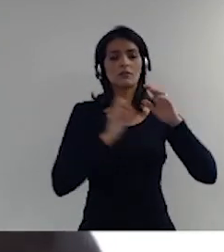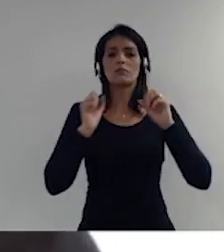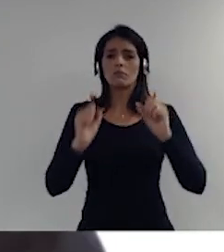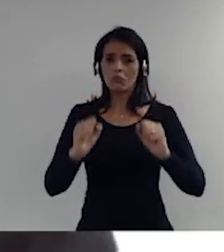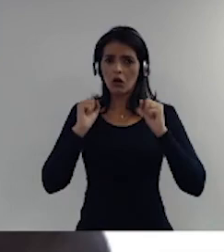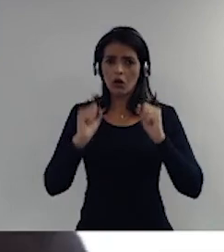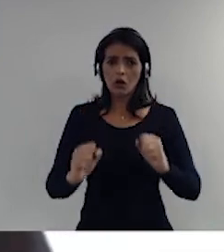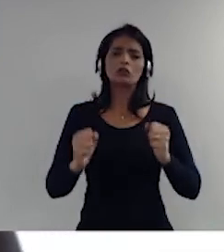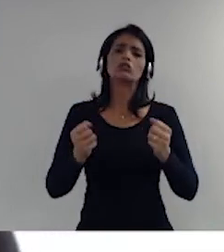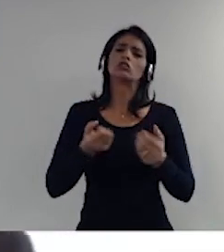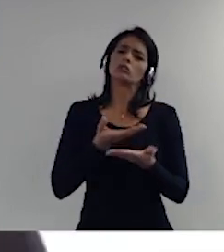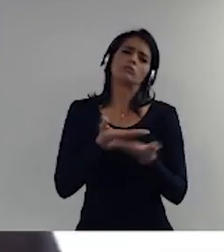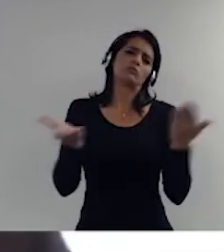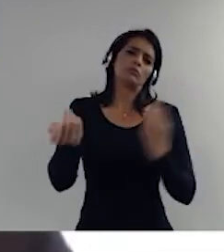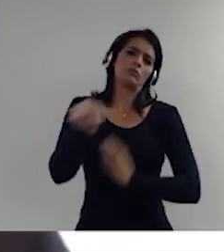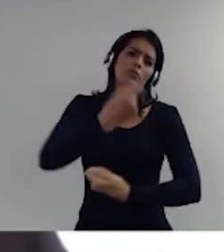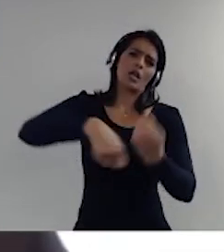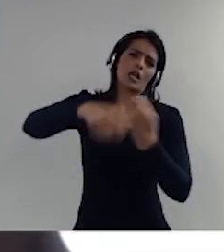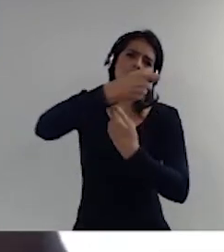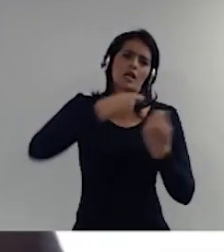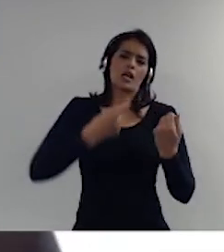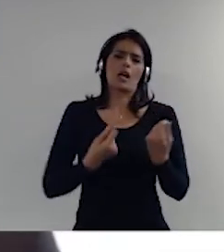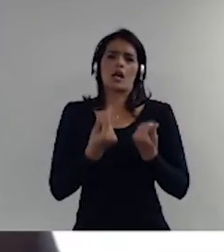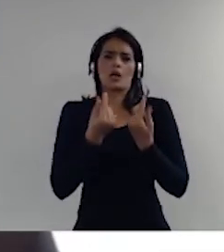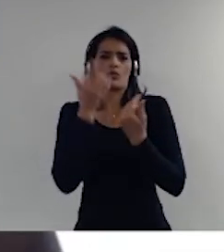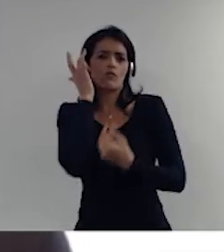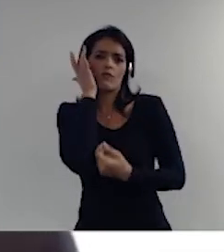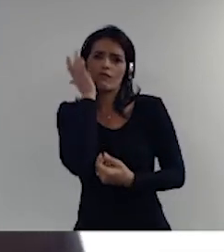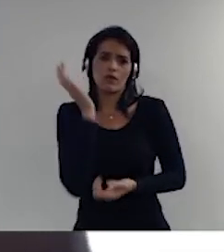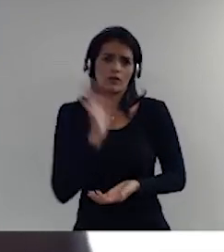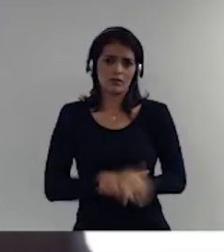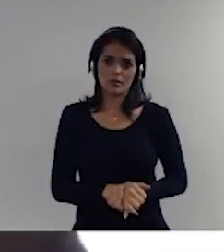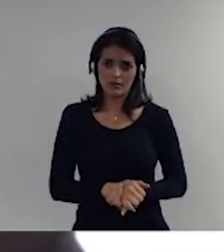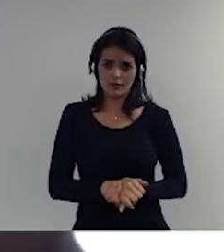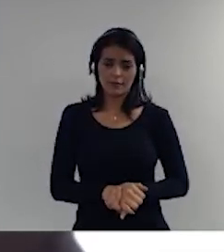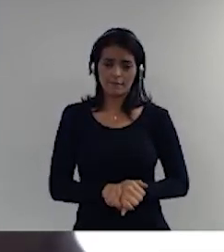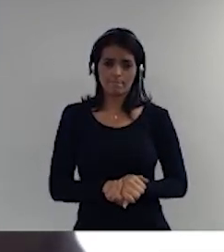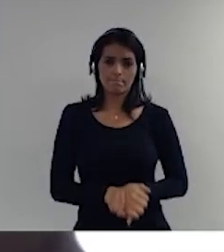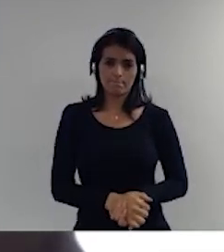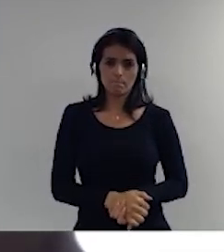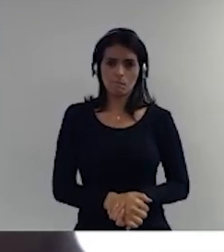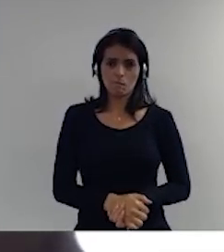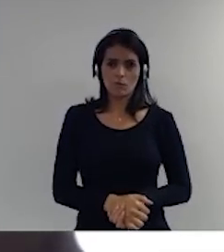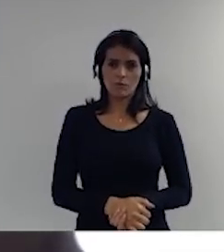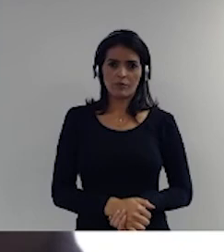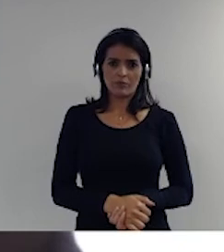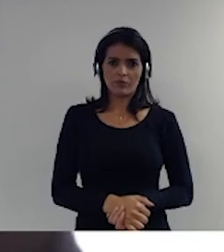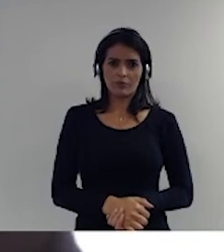mercado desta forma com mais facilidade. Isso nós vimos que foi